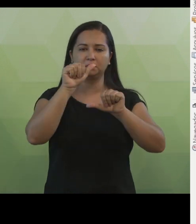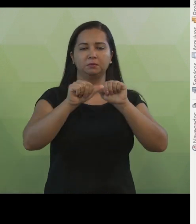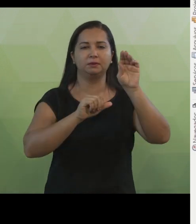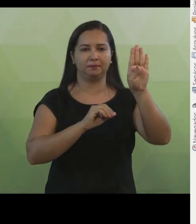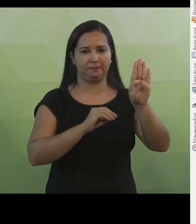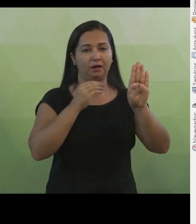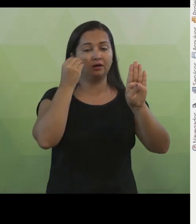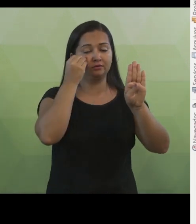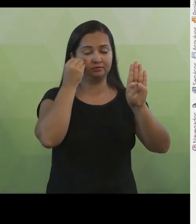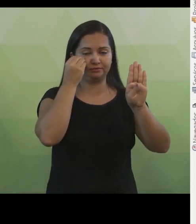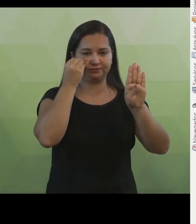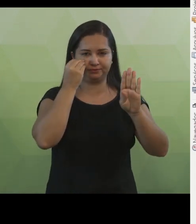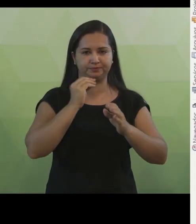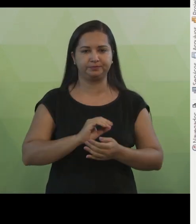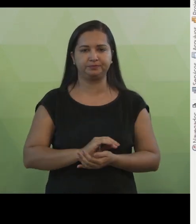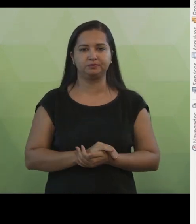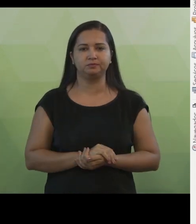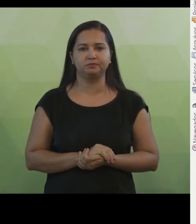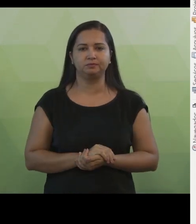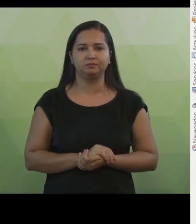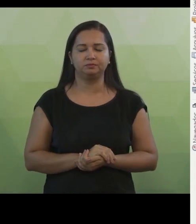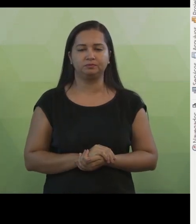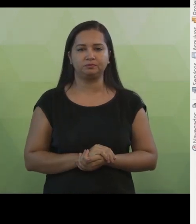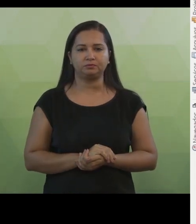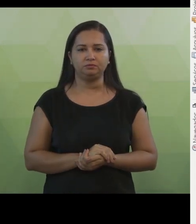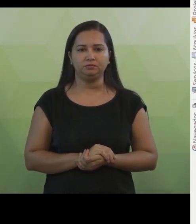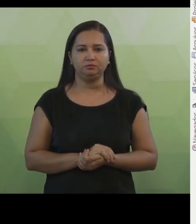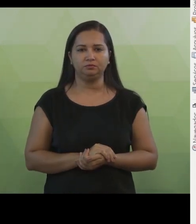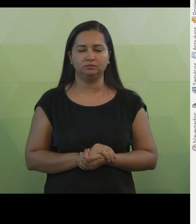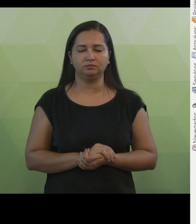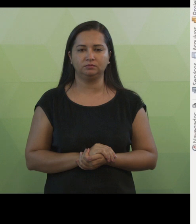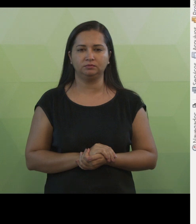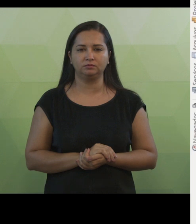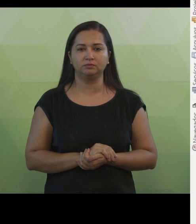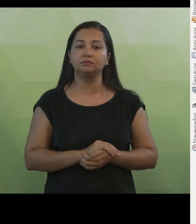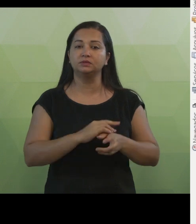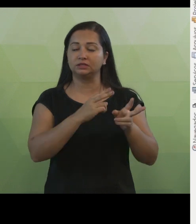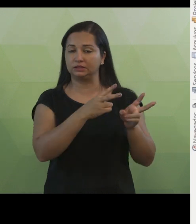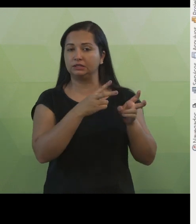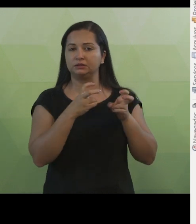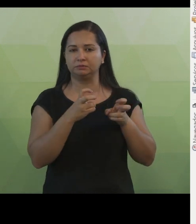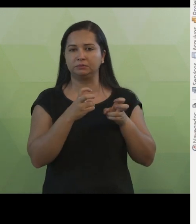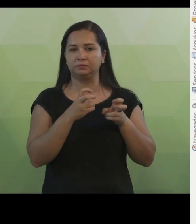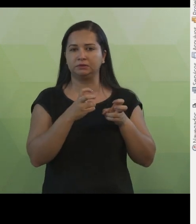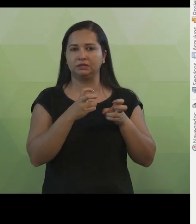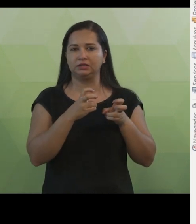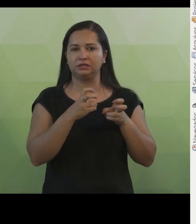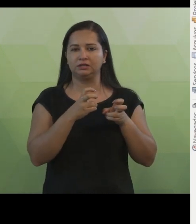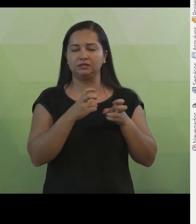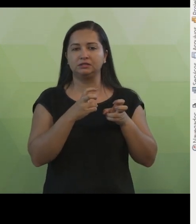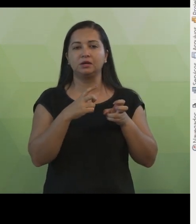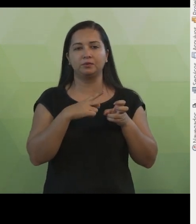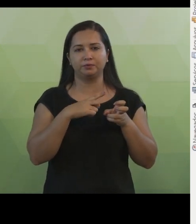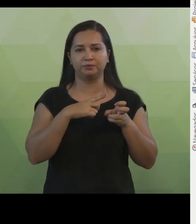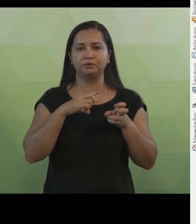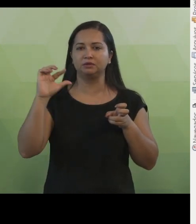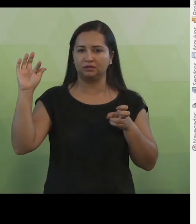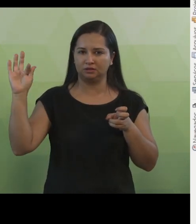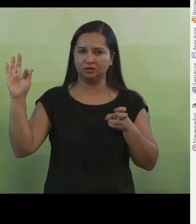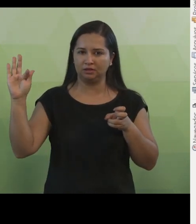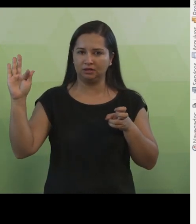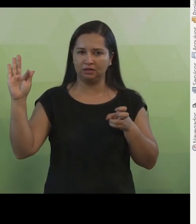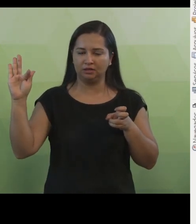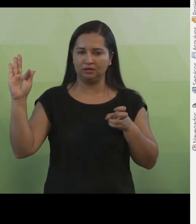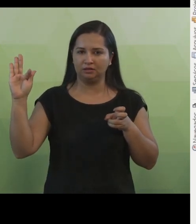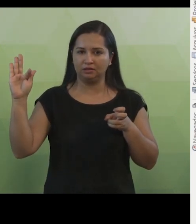nós vamos perceber aqui o que foi que ocorreu com esse valor de E, que vale 4,75, ao ser